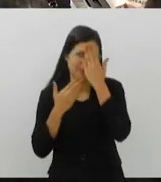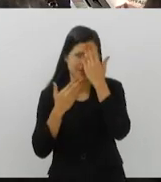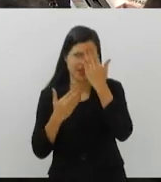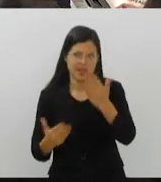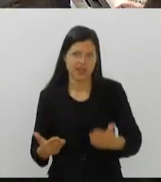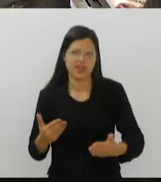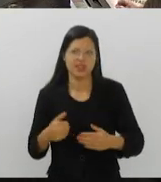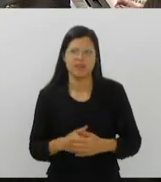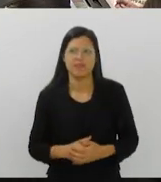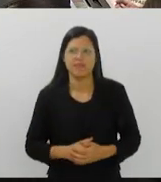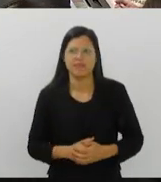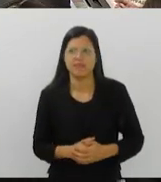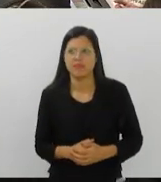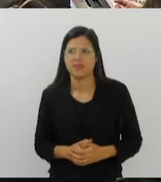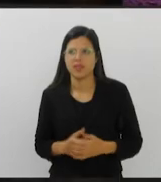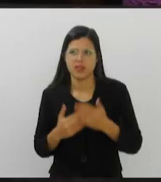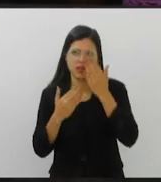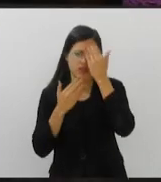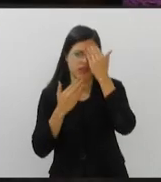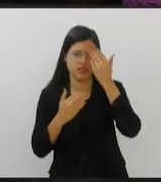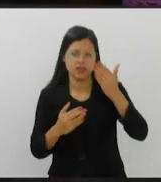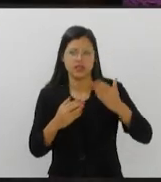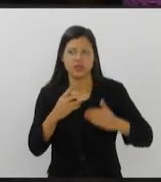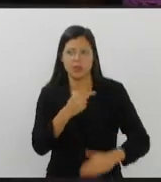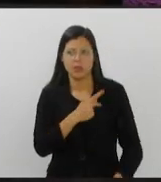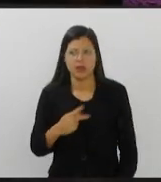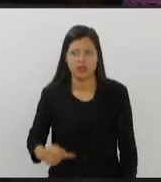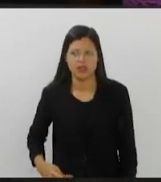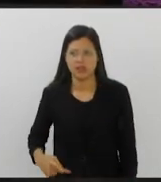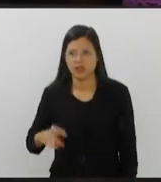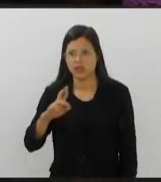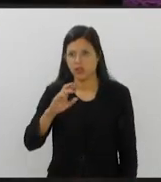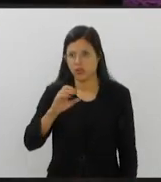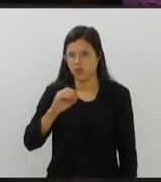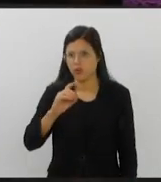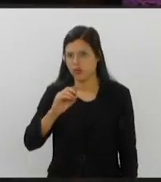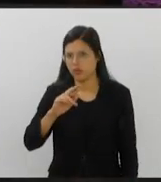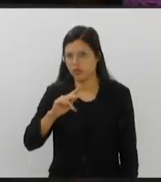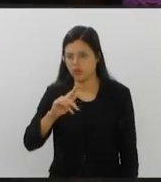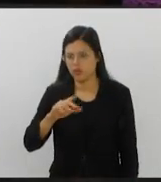por esse carinho. Agradecer ao nosso presidente, Rodrigo Bacelar, que